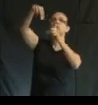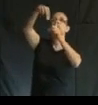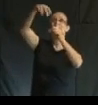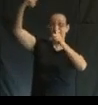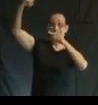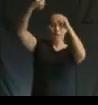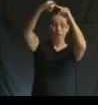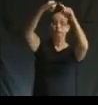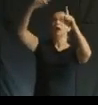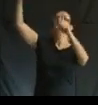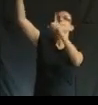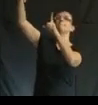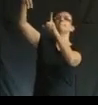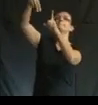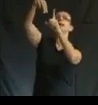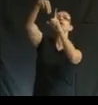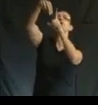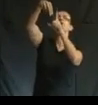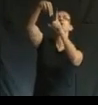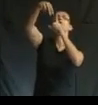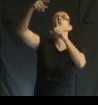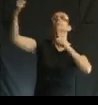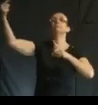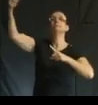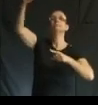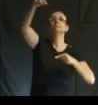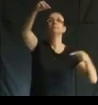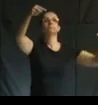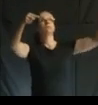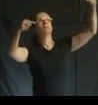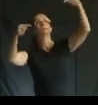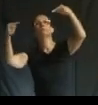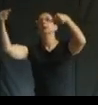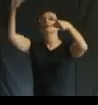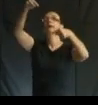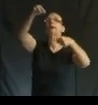desencarnaram, o desligamento daqueles espíritos dos despojos.